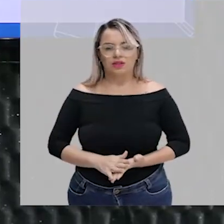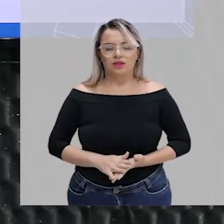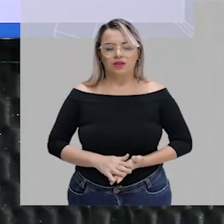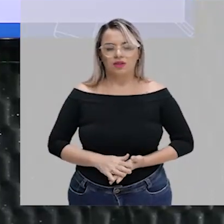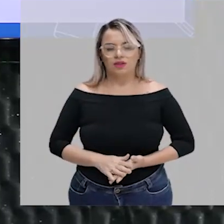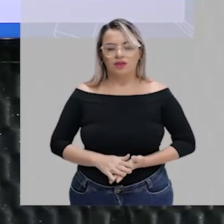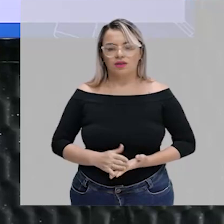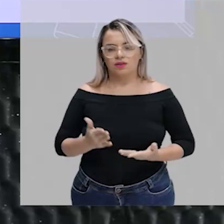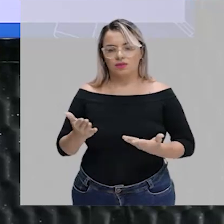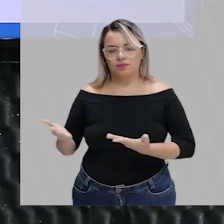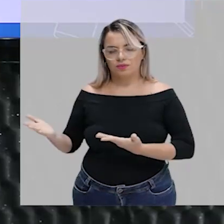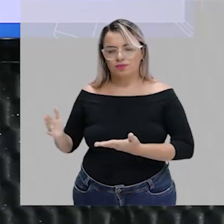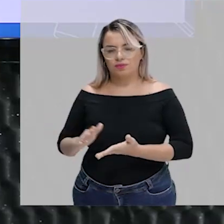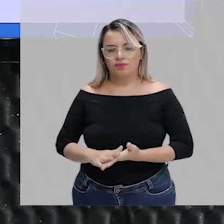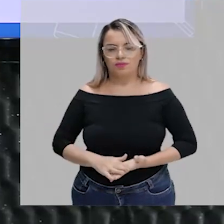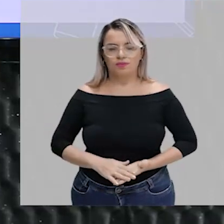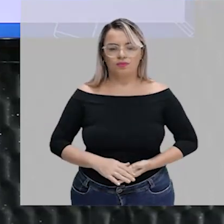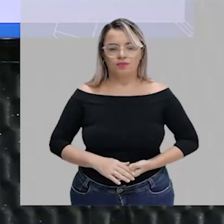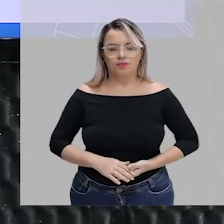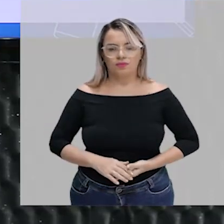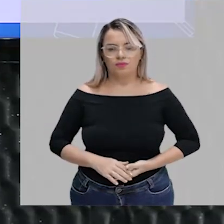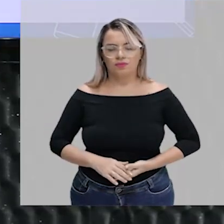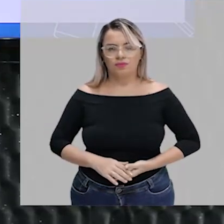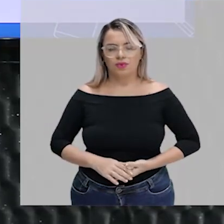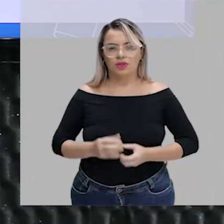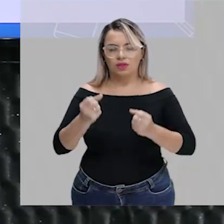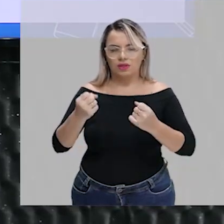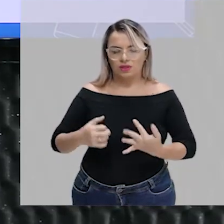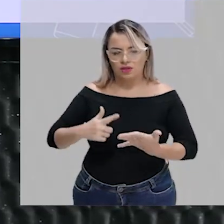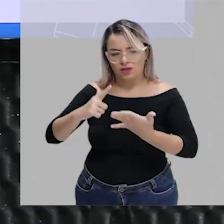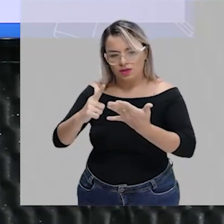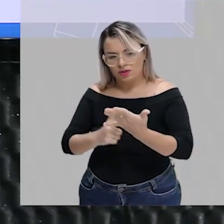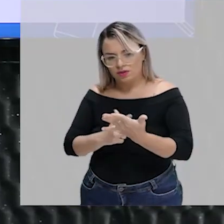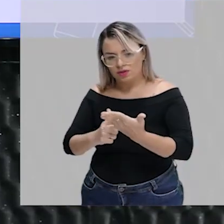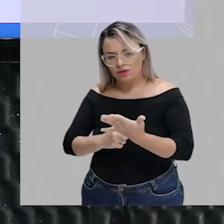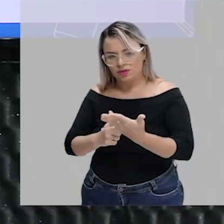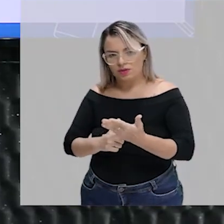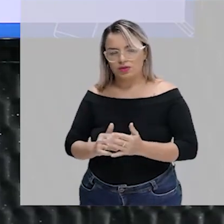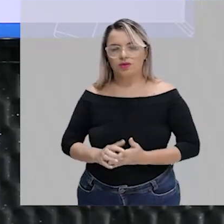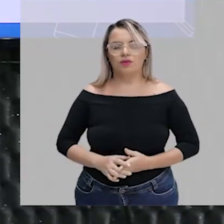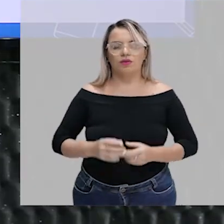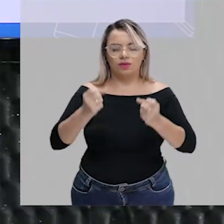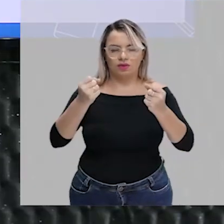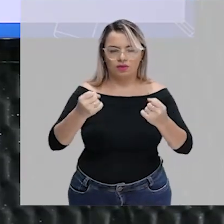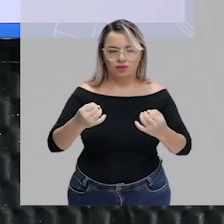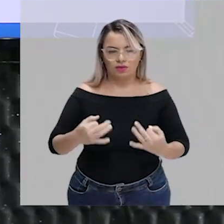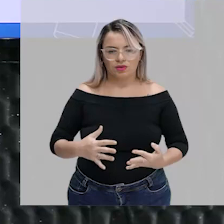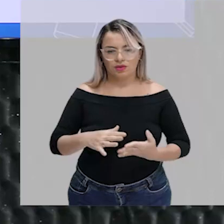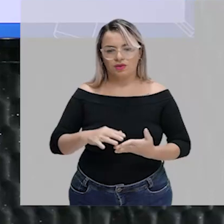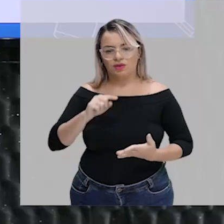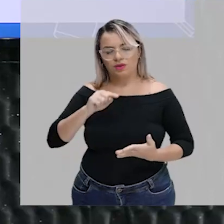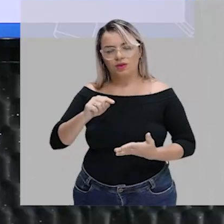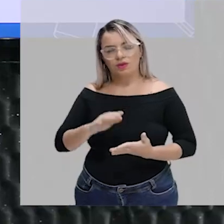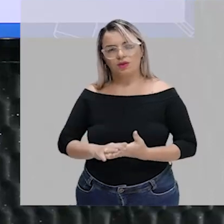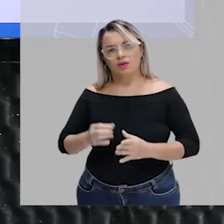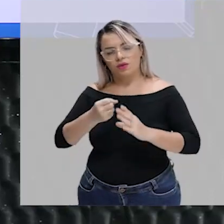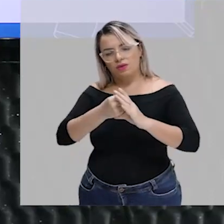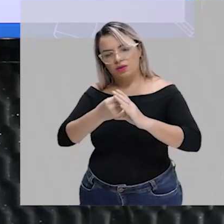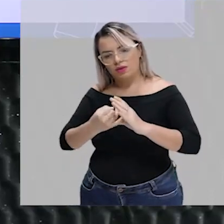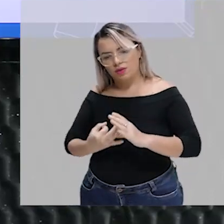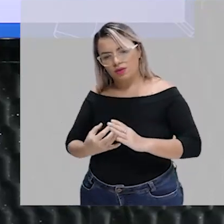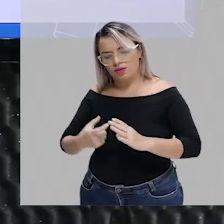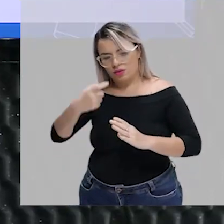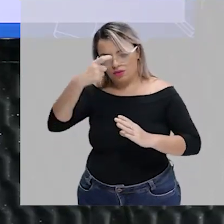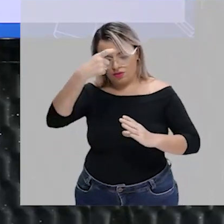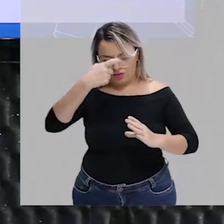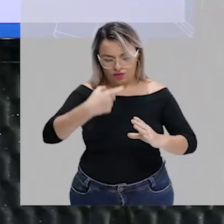Raízes do Brasil, que é esse livro que eu estou me referindo para vocês, Sérgio Buarque de Holanda explica que um dos traços do brasileiro, uma